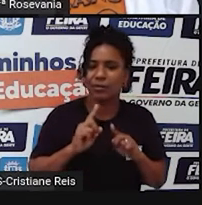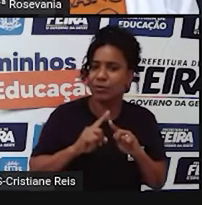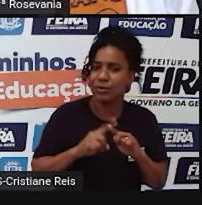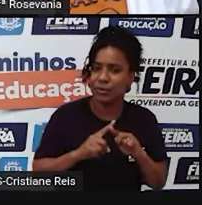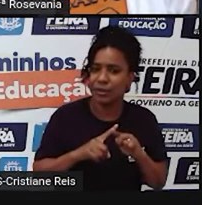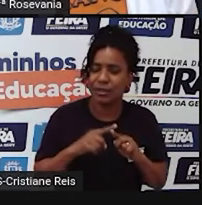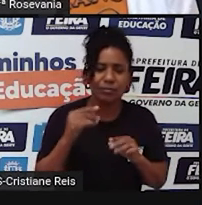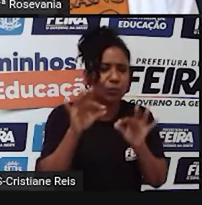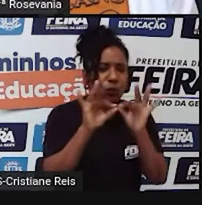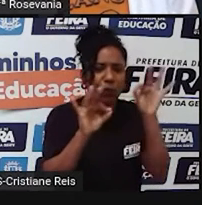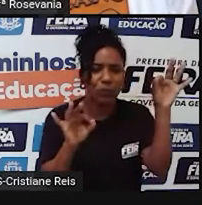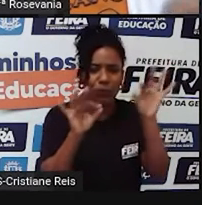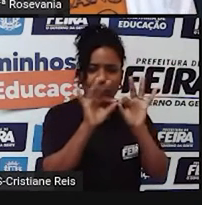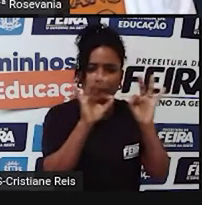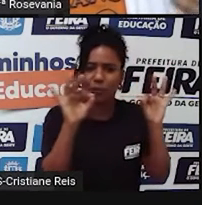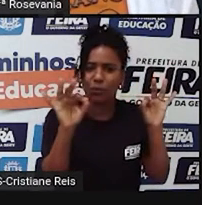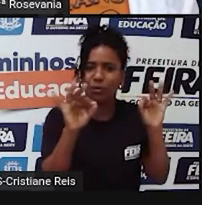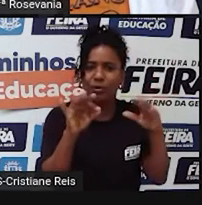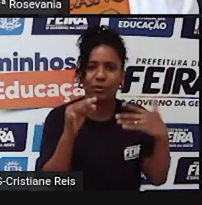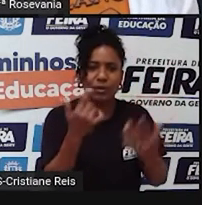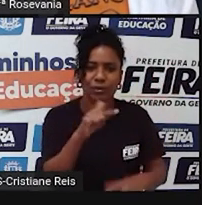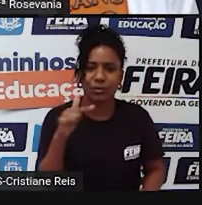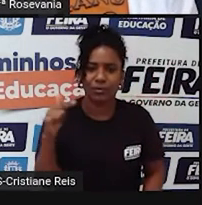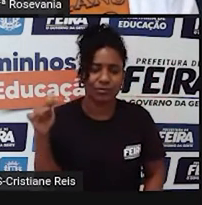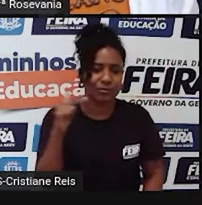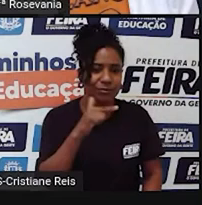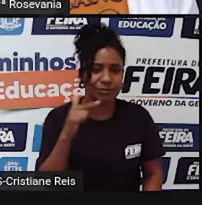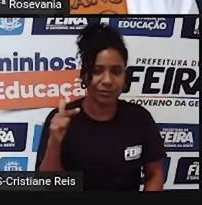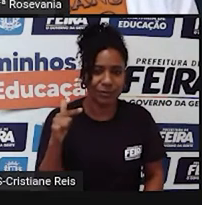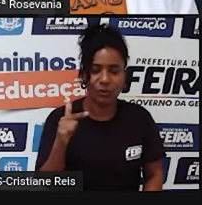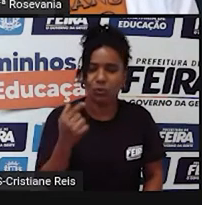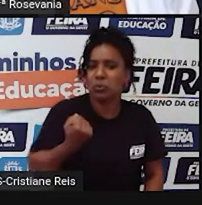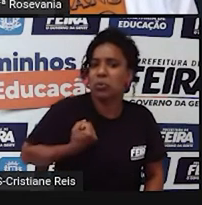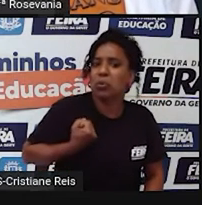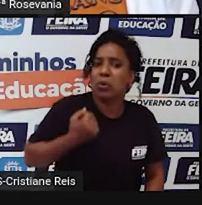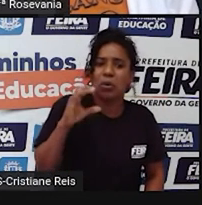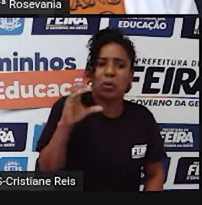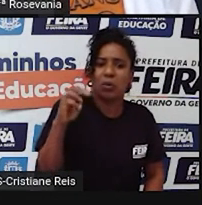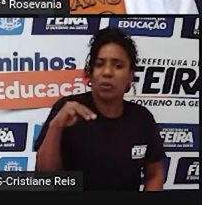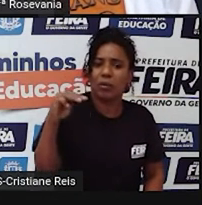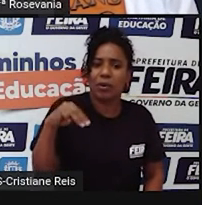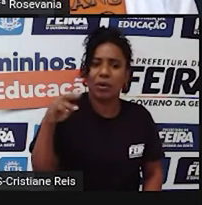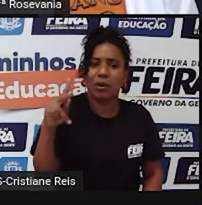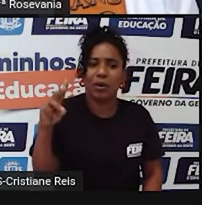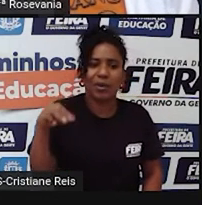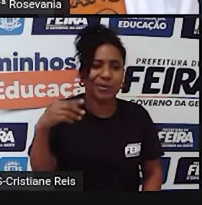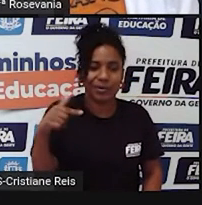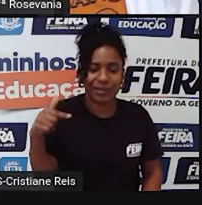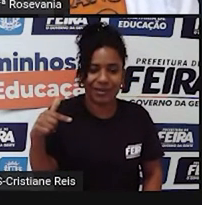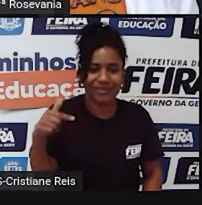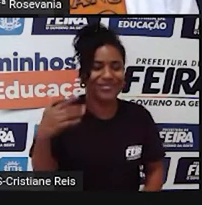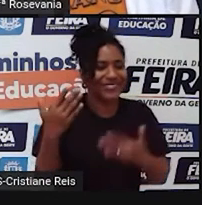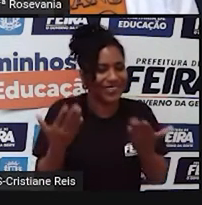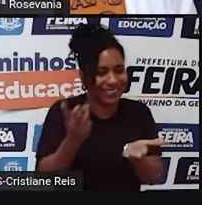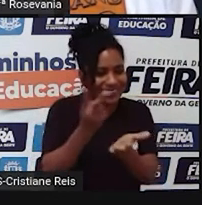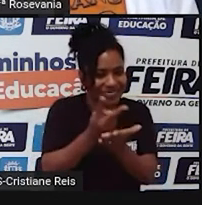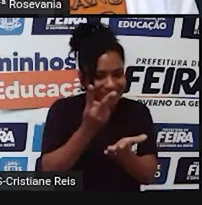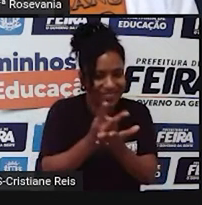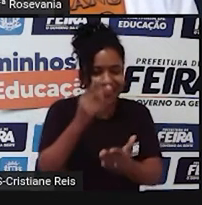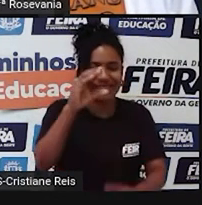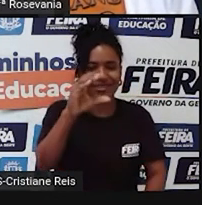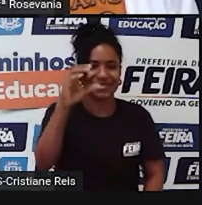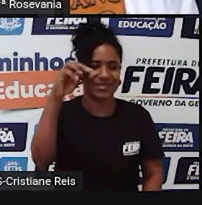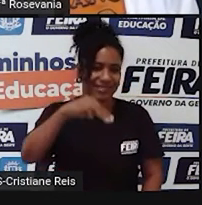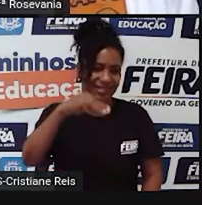métrica? Porque tudo da escala numérica é em centímetros. Se fosse uma escala gráfica, teria que dizer qual era a